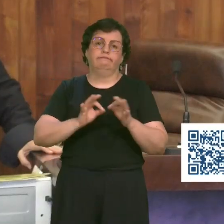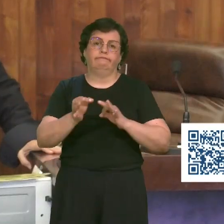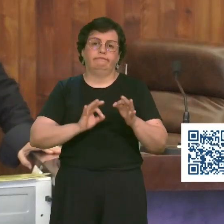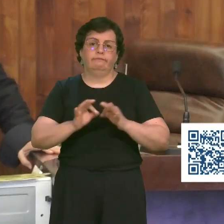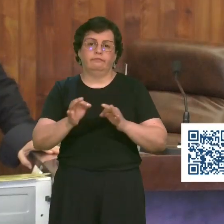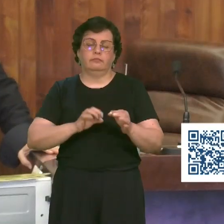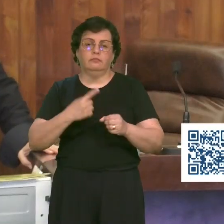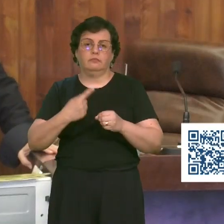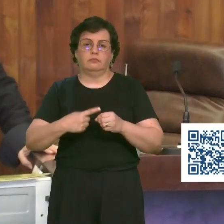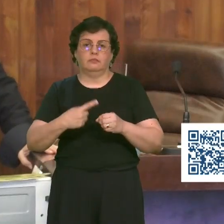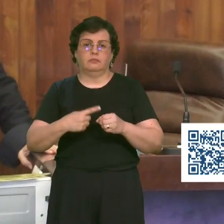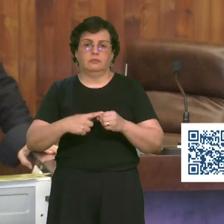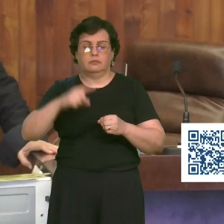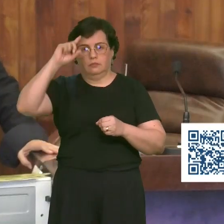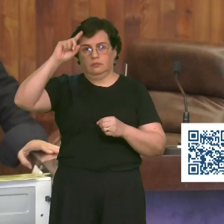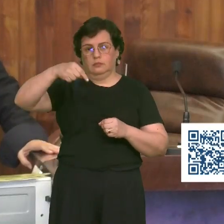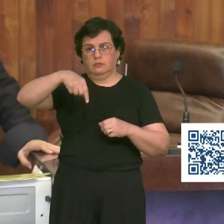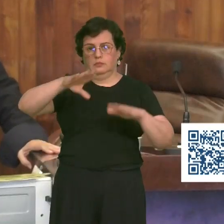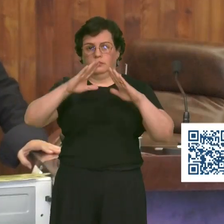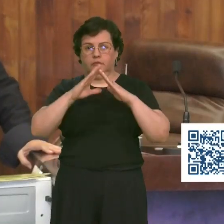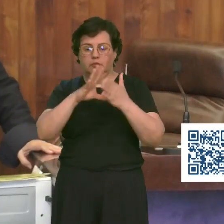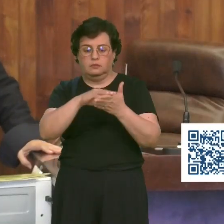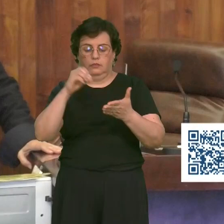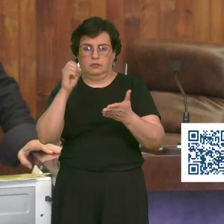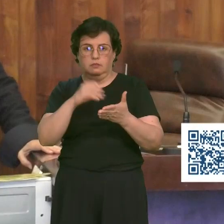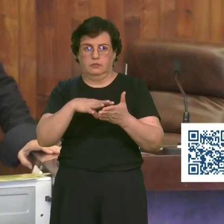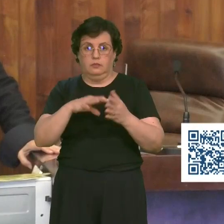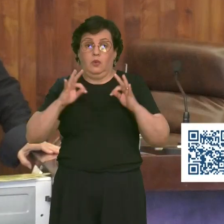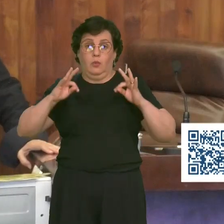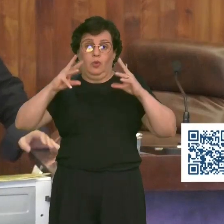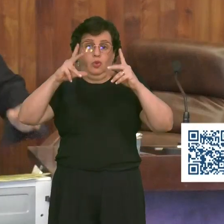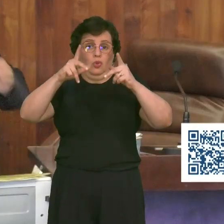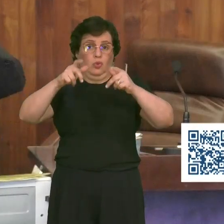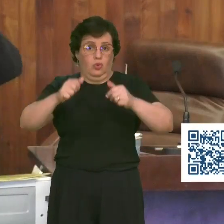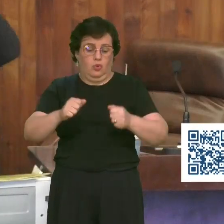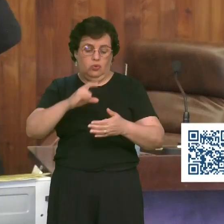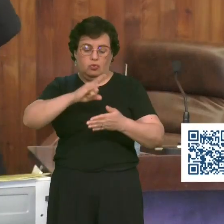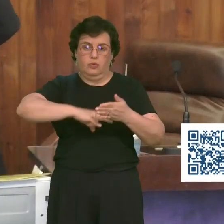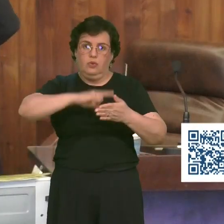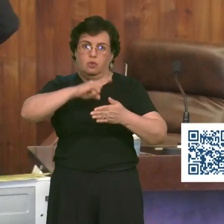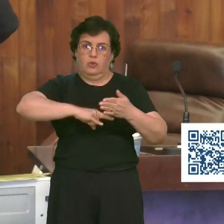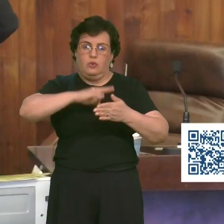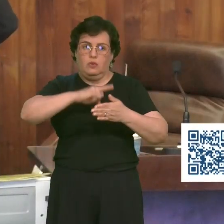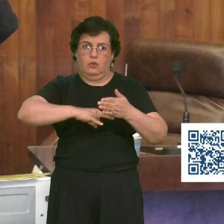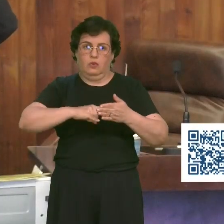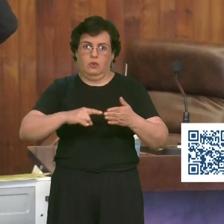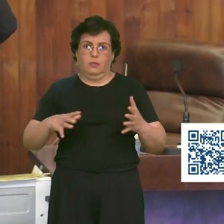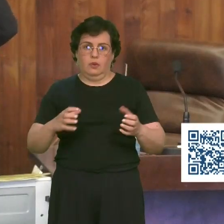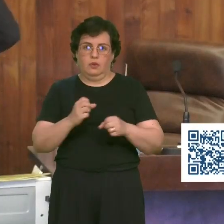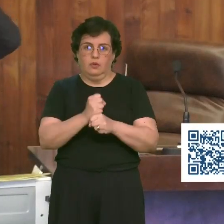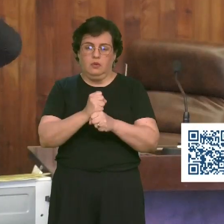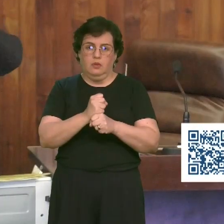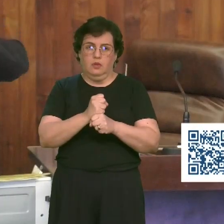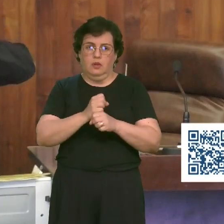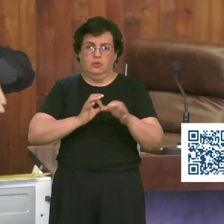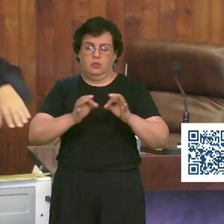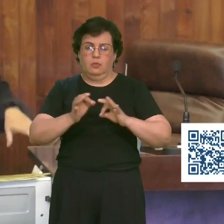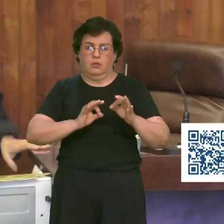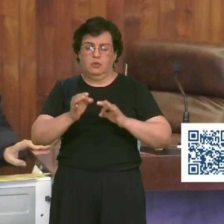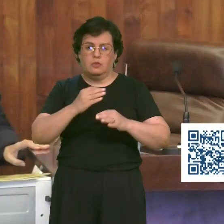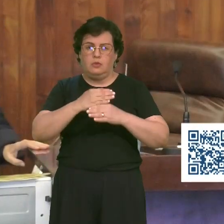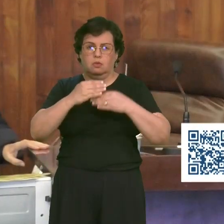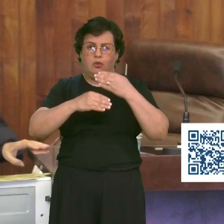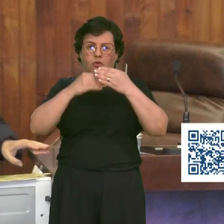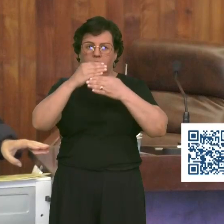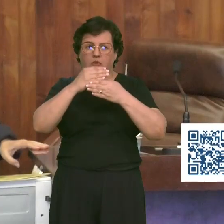de planejamento Urbano encaminhar essa casa cópias a integralidade de todos os documentos e anexos do projeto de construção referente